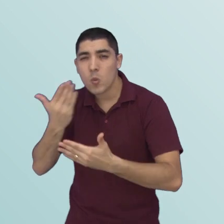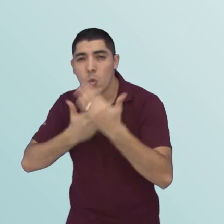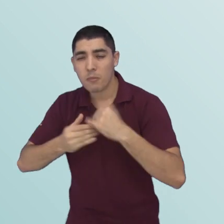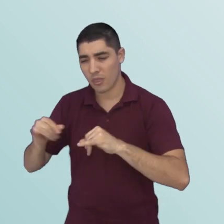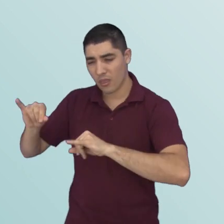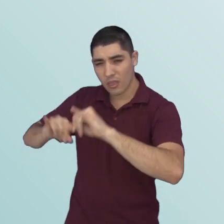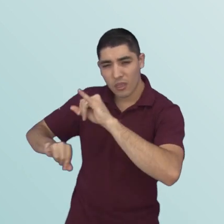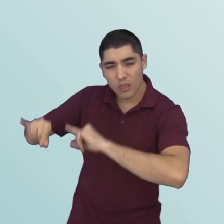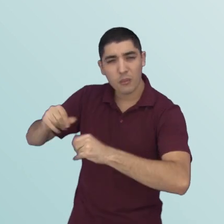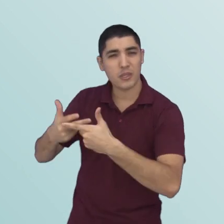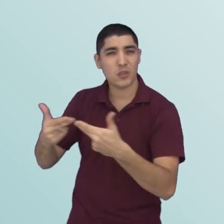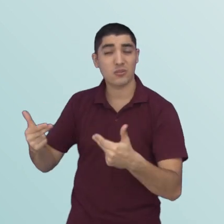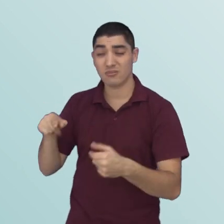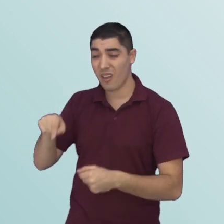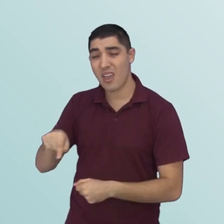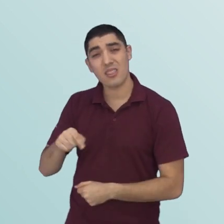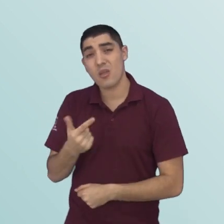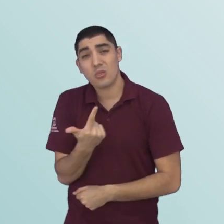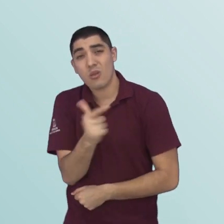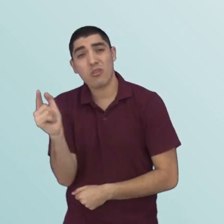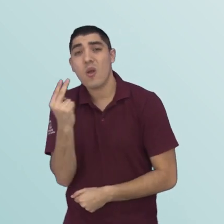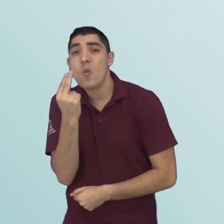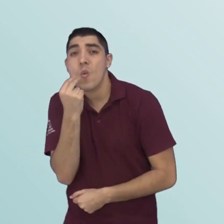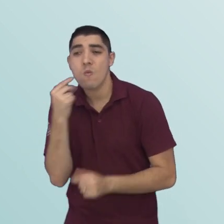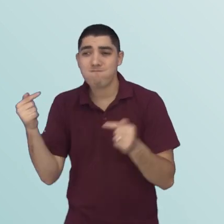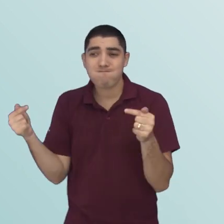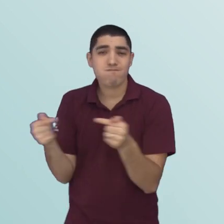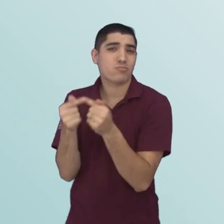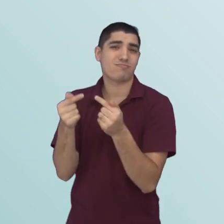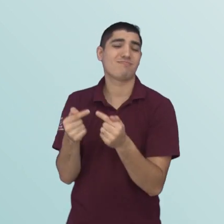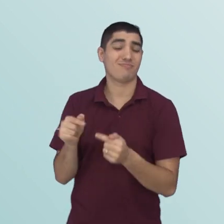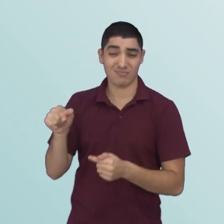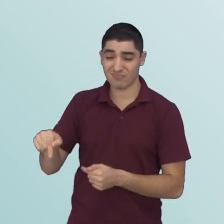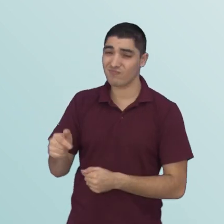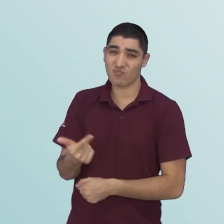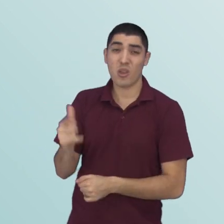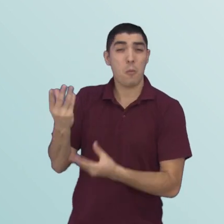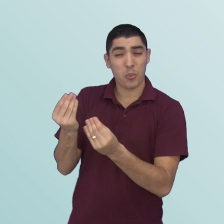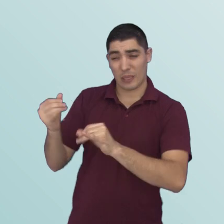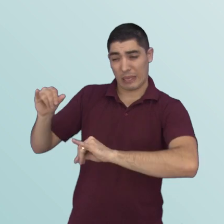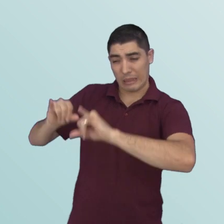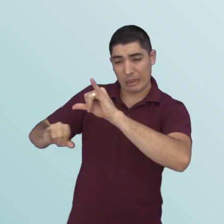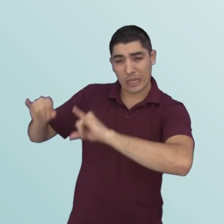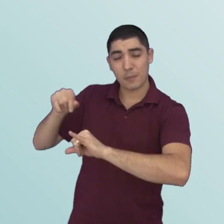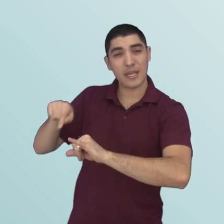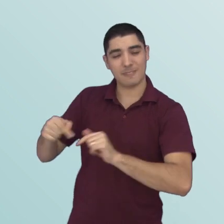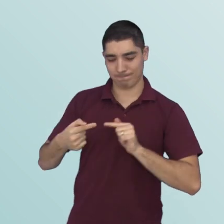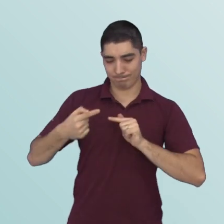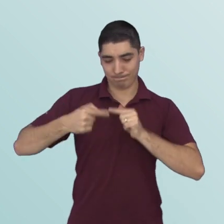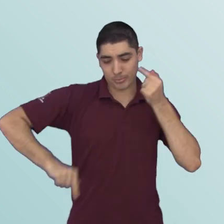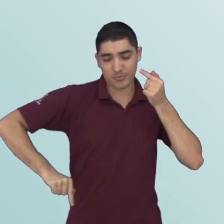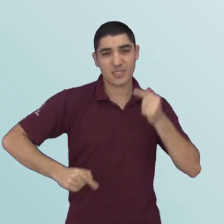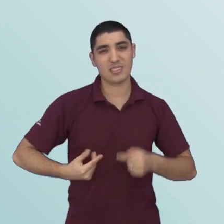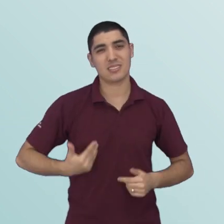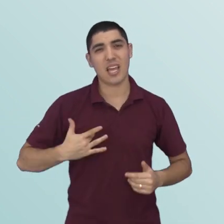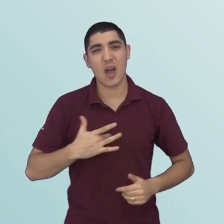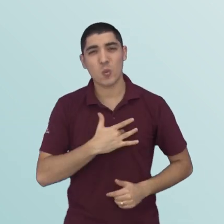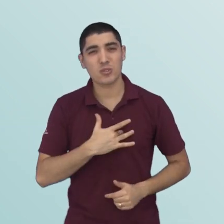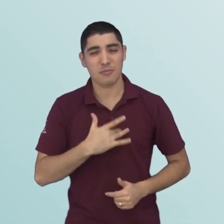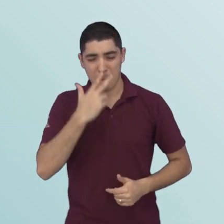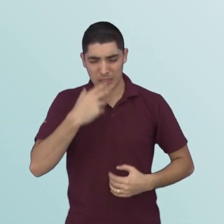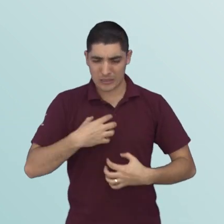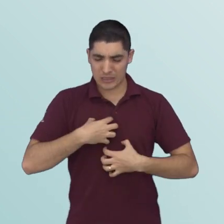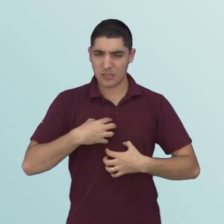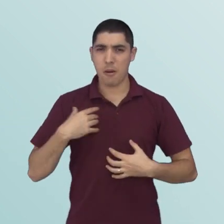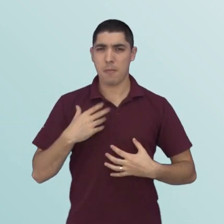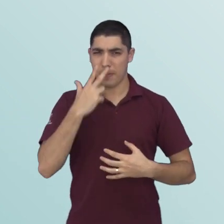industrializados Ultra processados porque são pobres e nutrientes ricos em conservantes que acaba não gerando e saúde